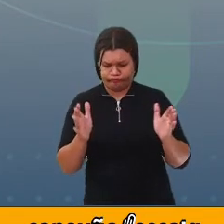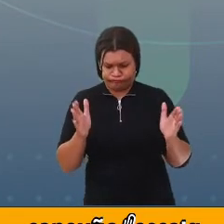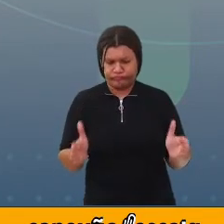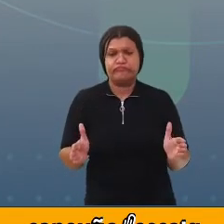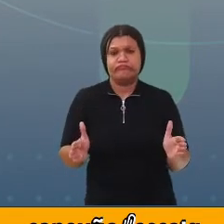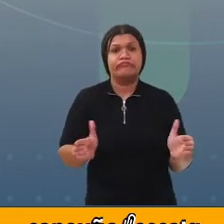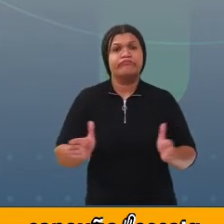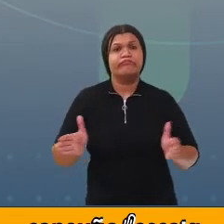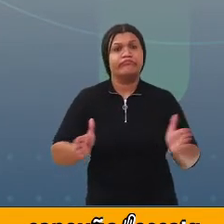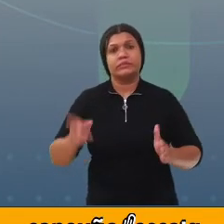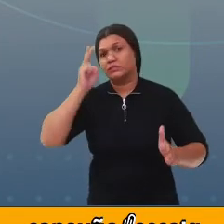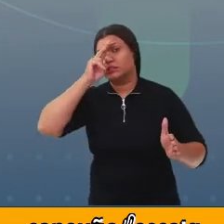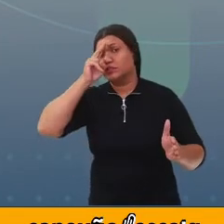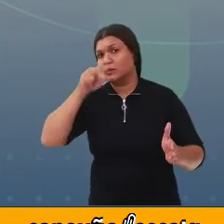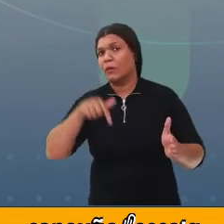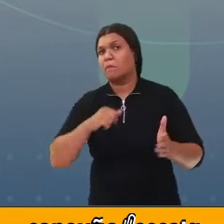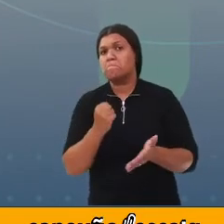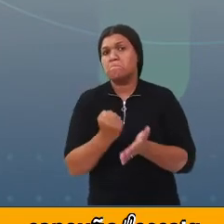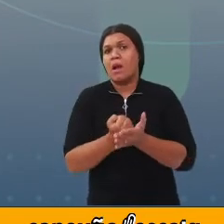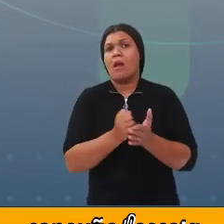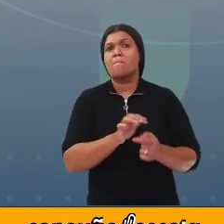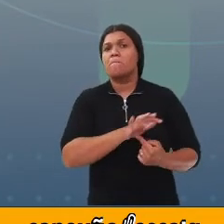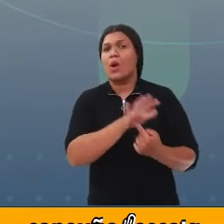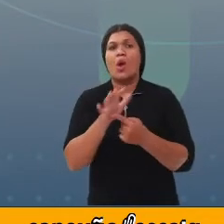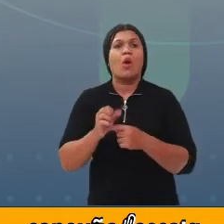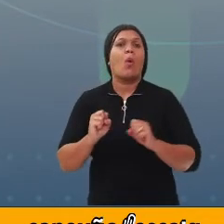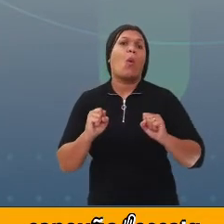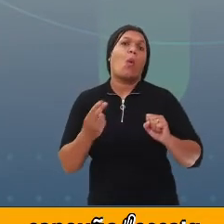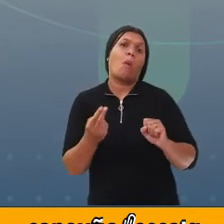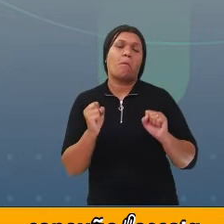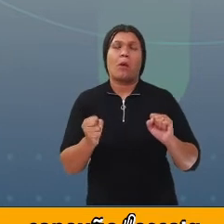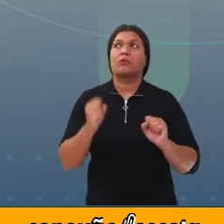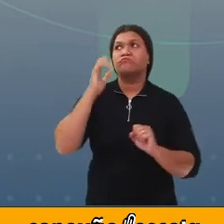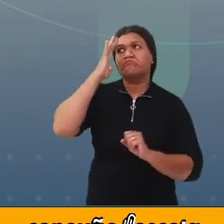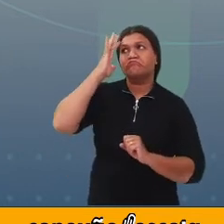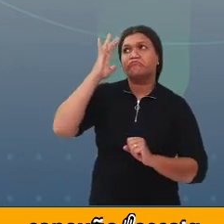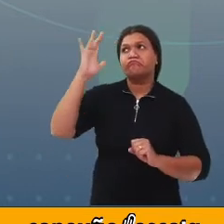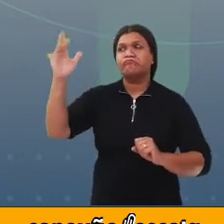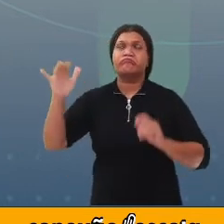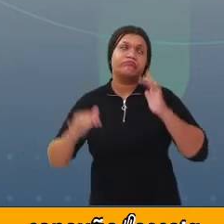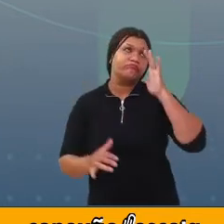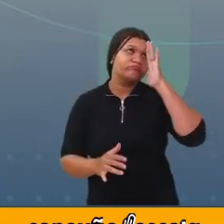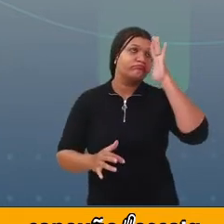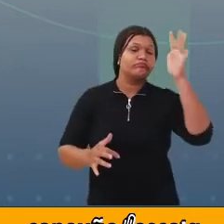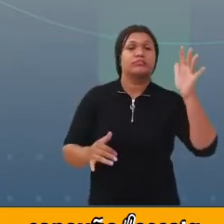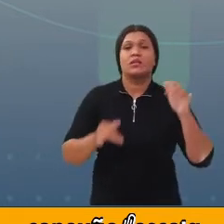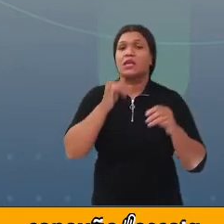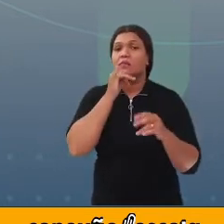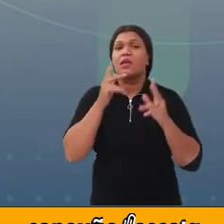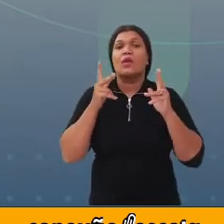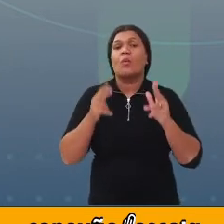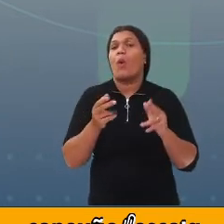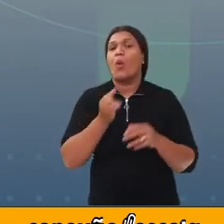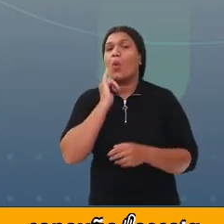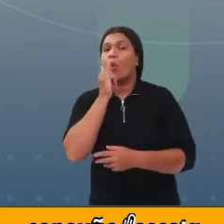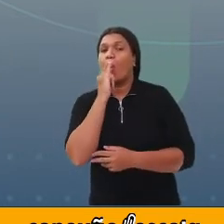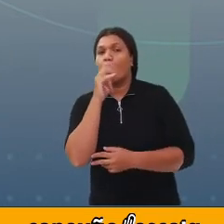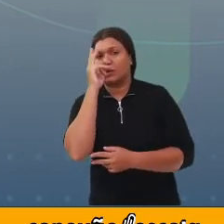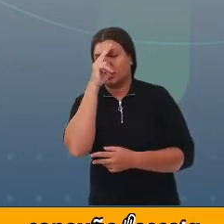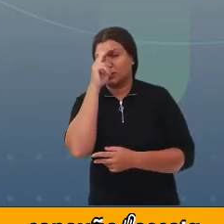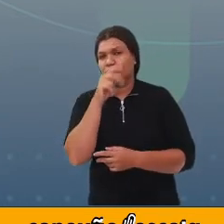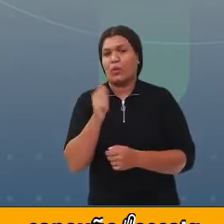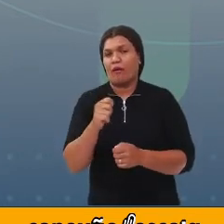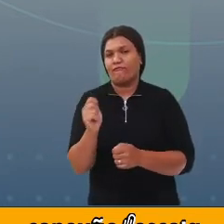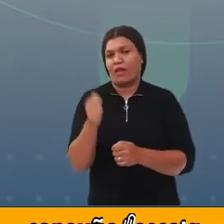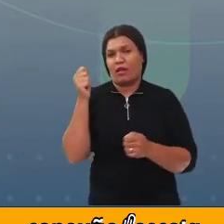determinado, histórico, ou pode ser em um tempo imaginário, distante, como, por exemplo, nos contos de fada, em que começam com